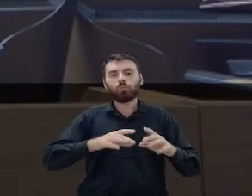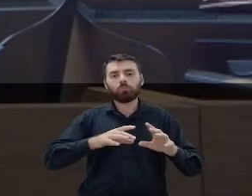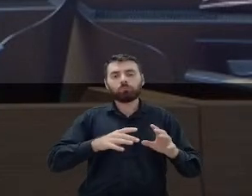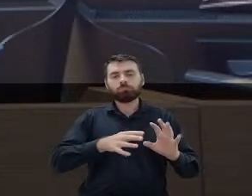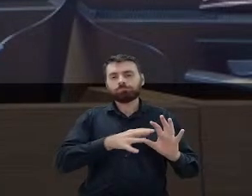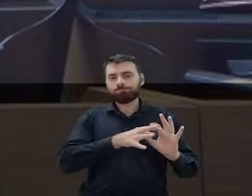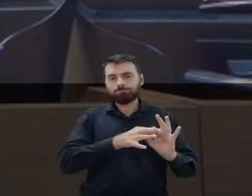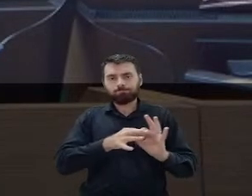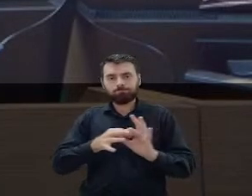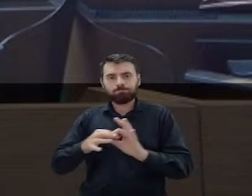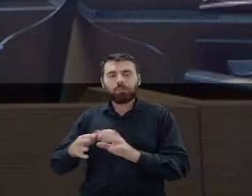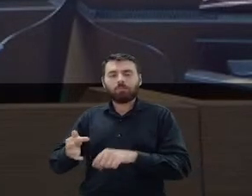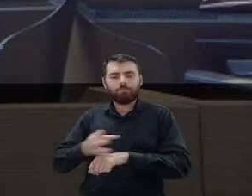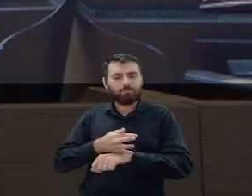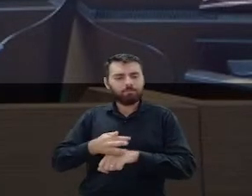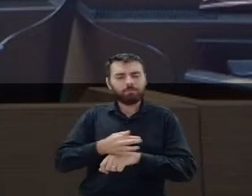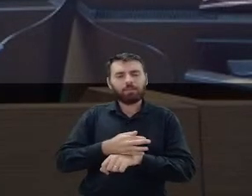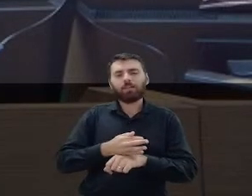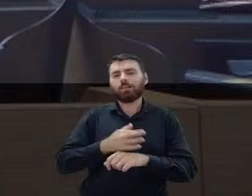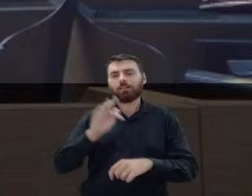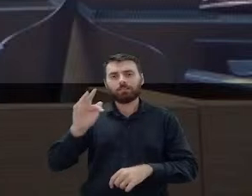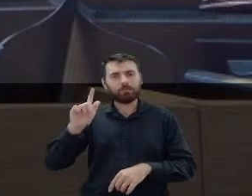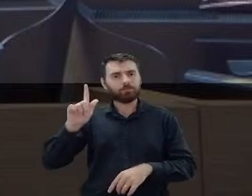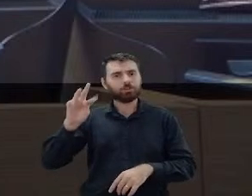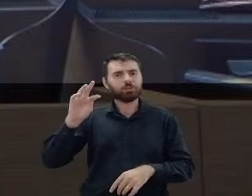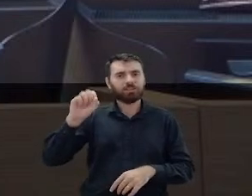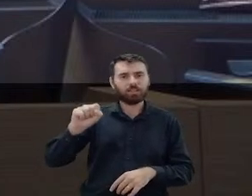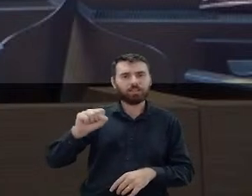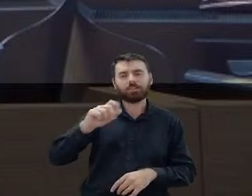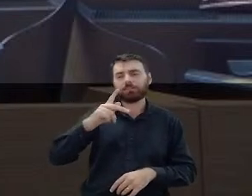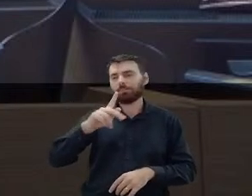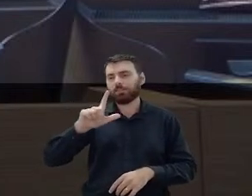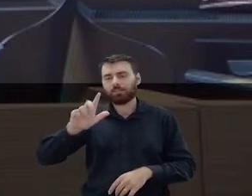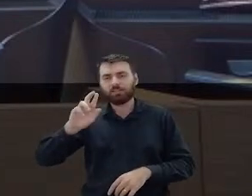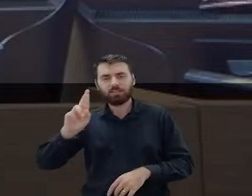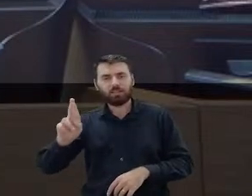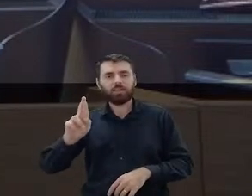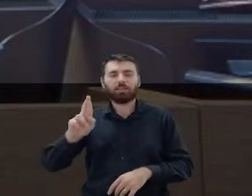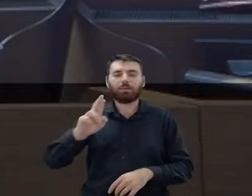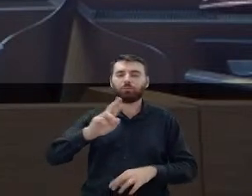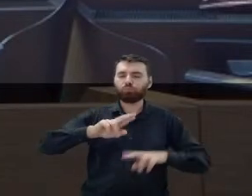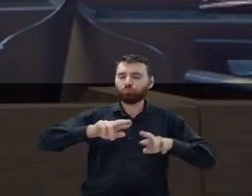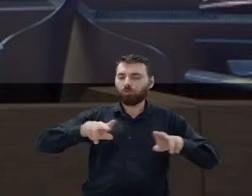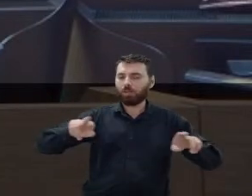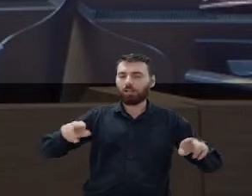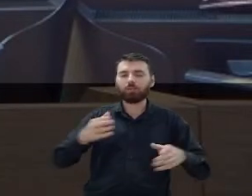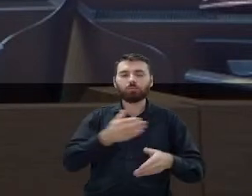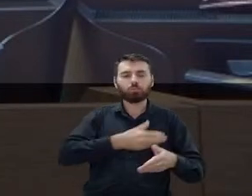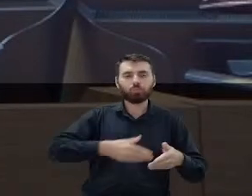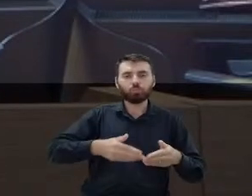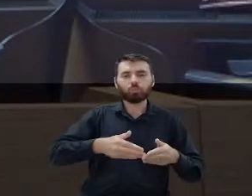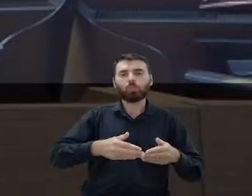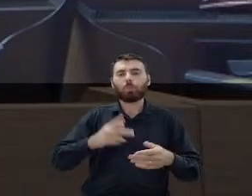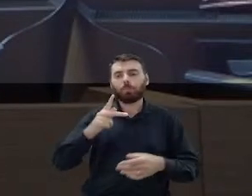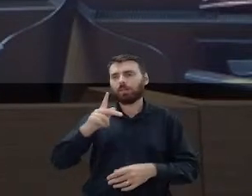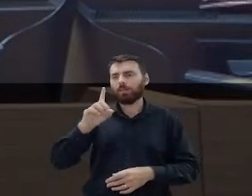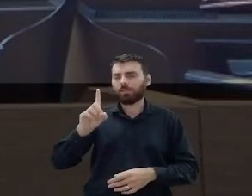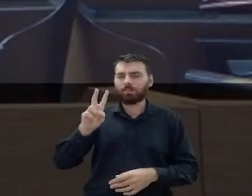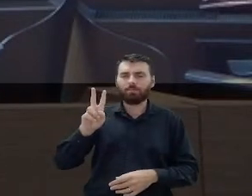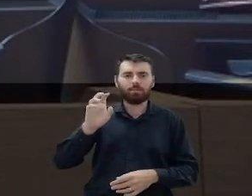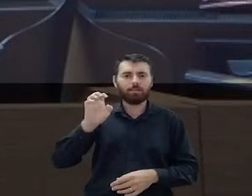de 1/3, FGTS mais 40%, PLR, PPR, gratificação de função, diferença de PDVE,